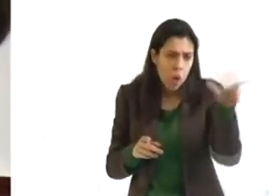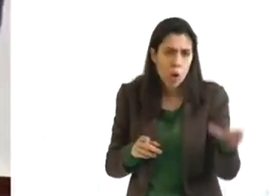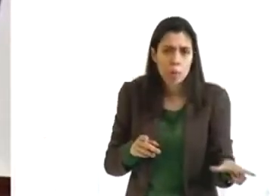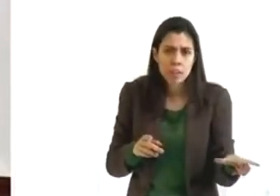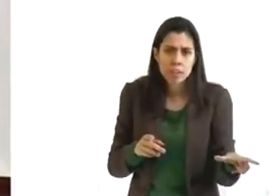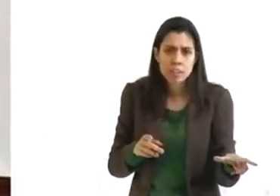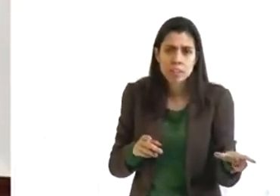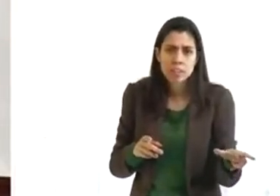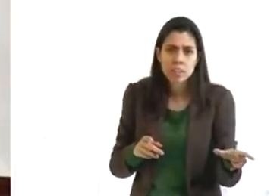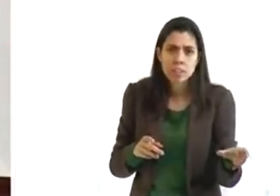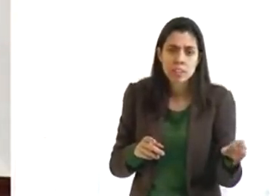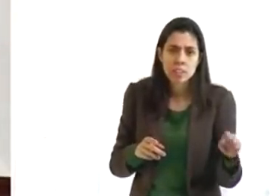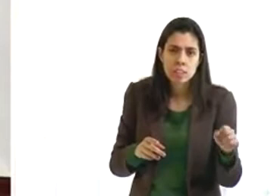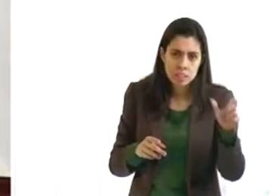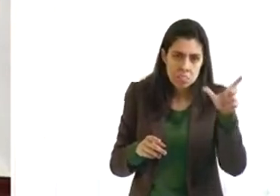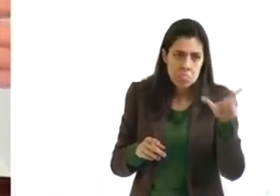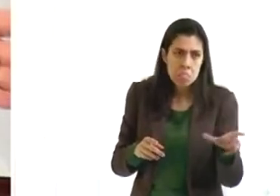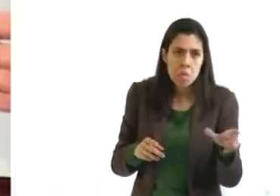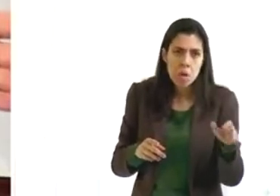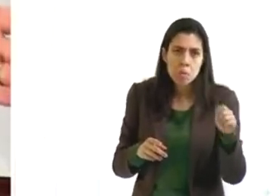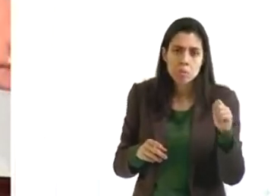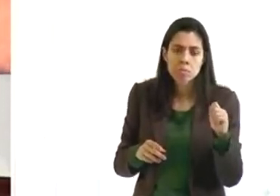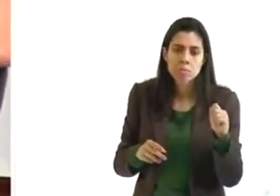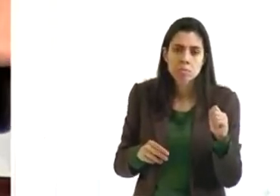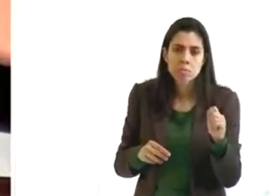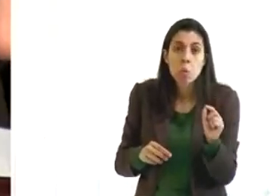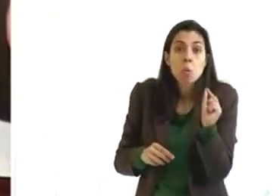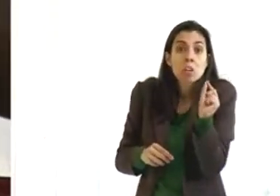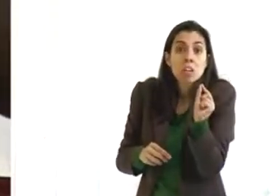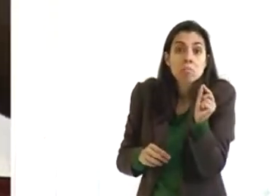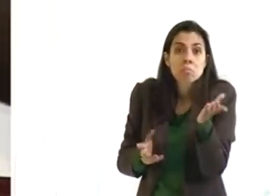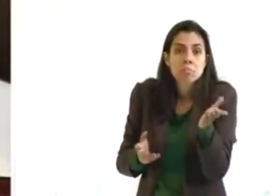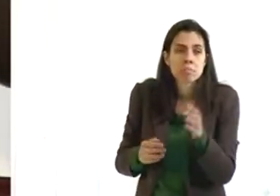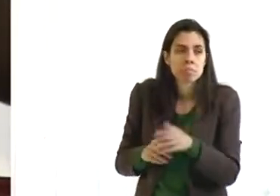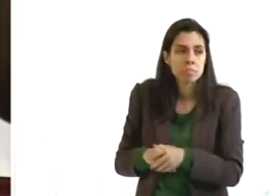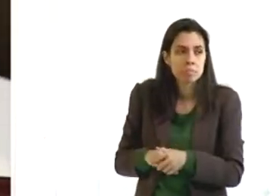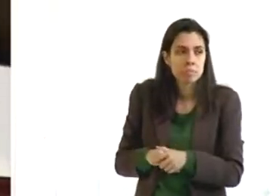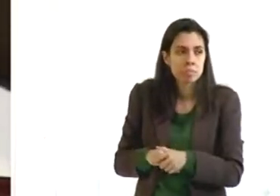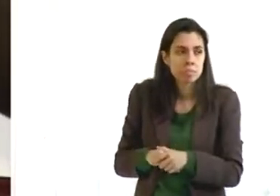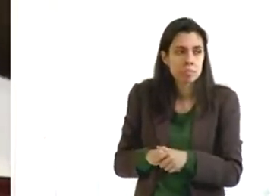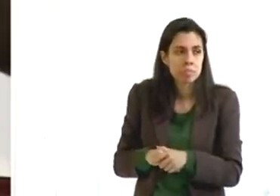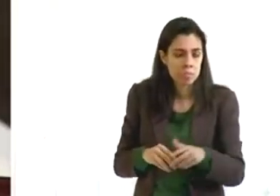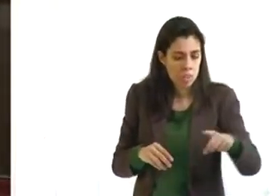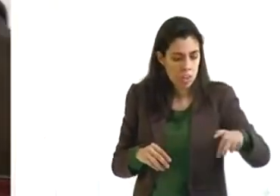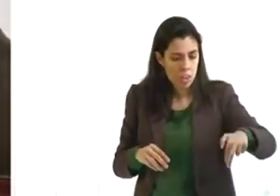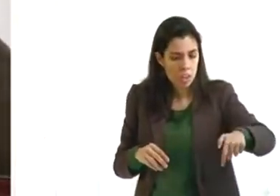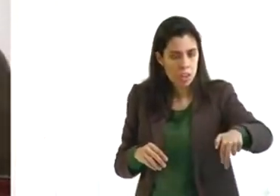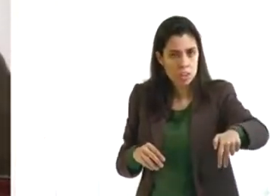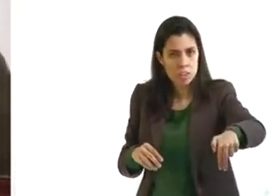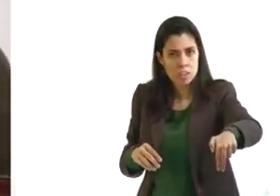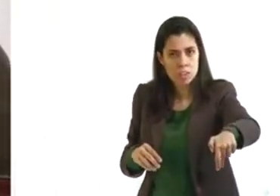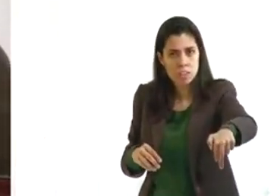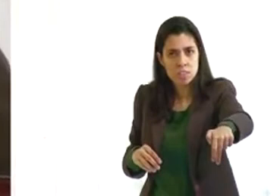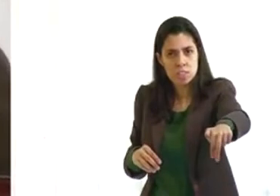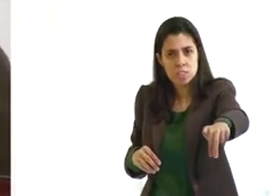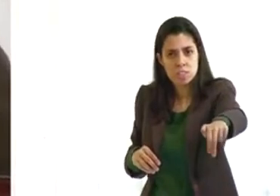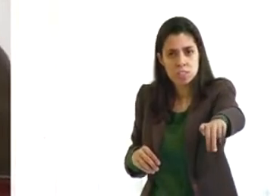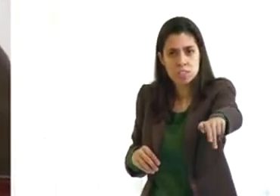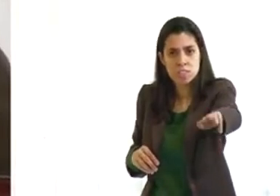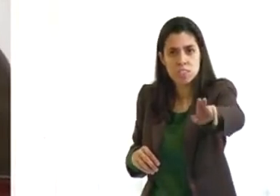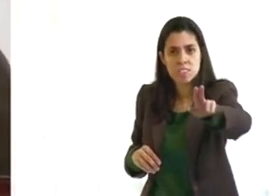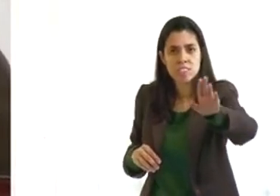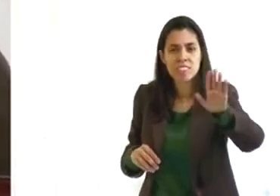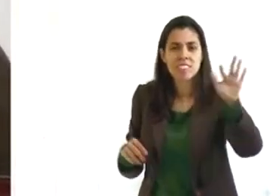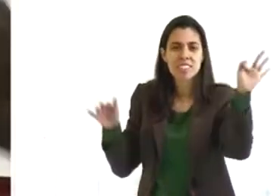responde. Depois que Filipe então desaparece, e este foi seguindo o seu caminho, cheio